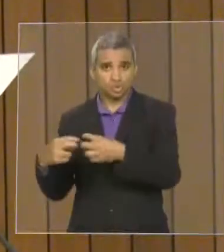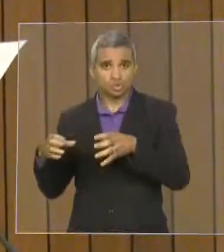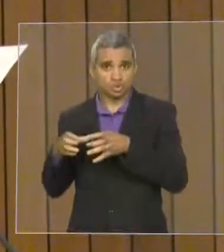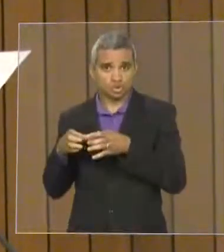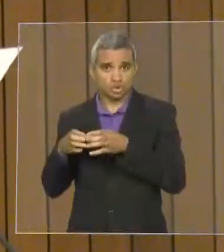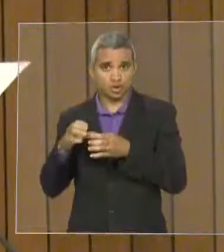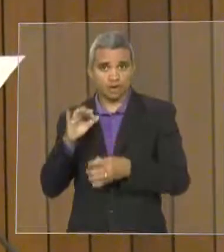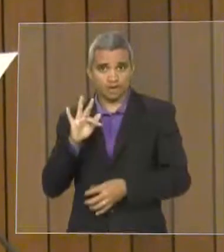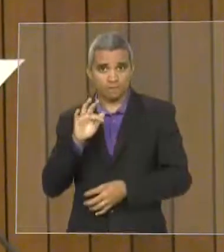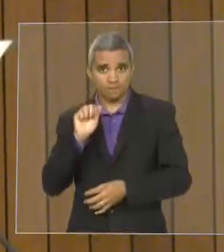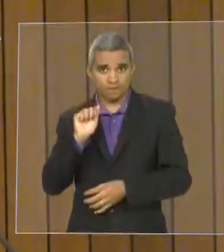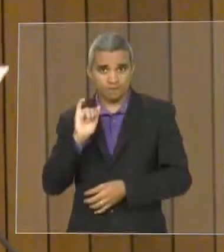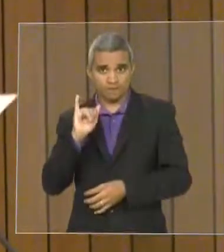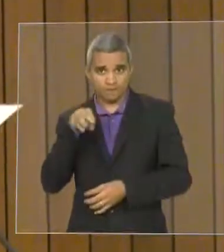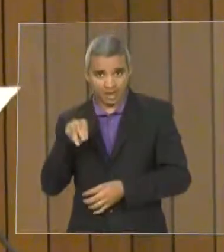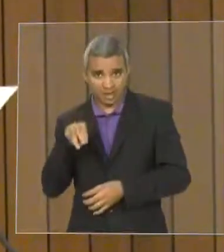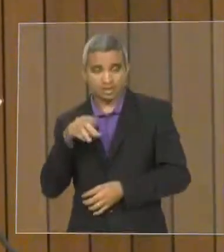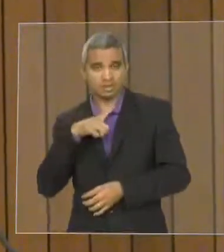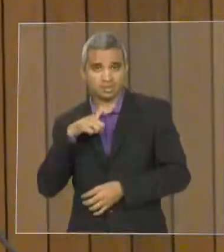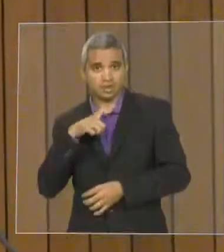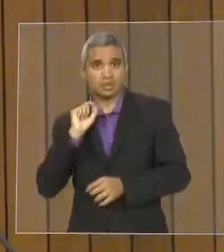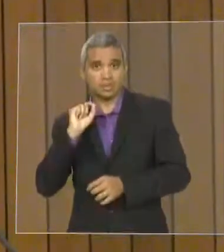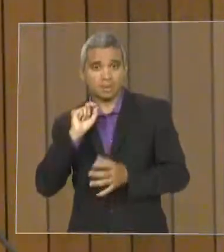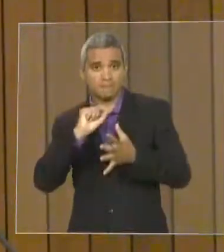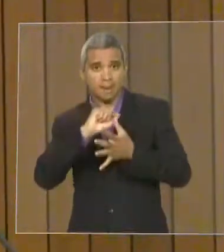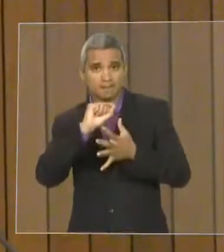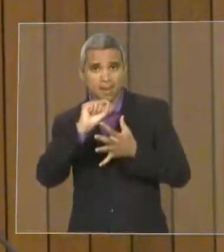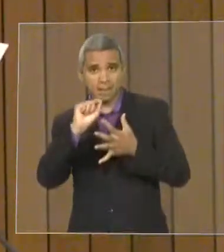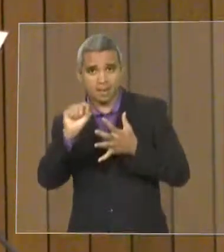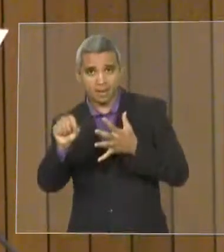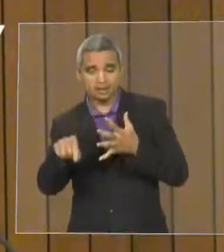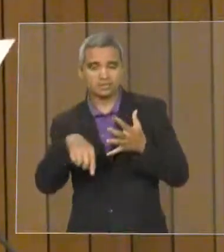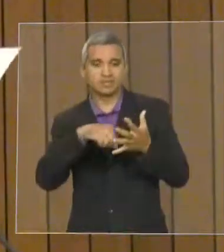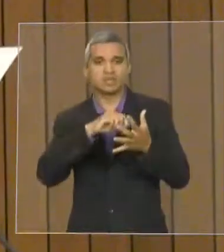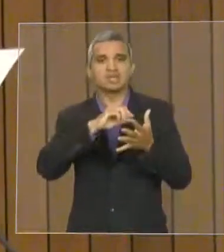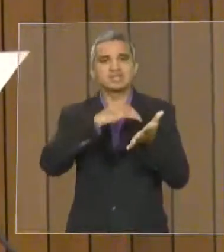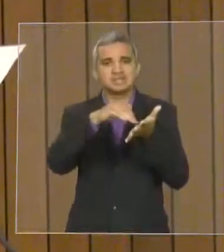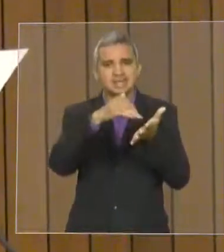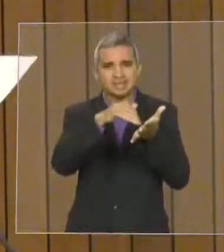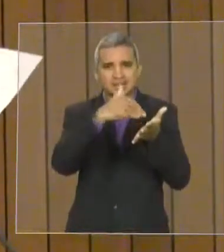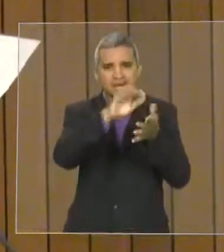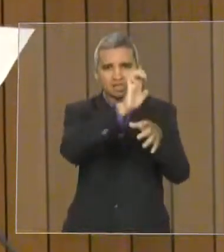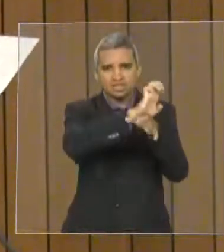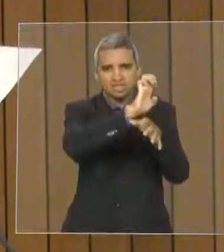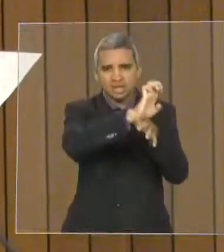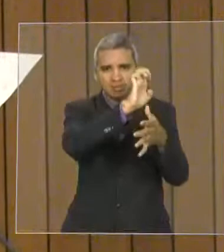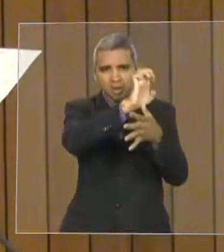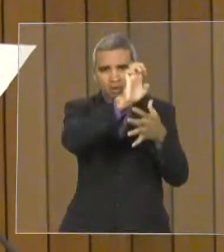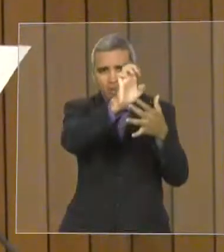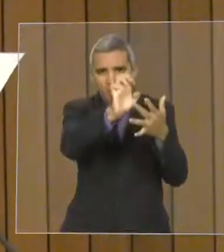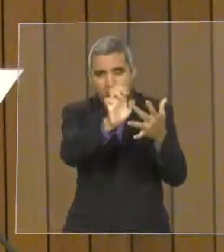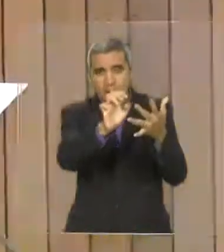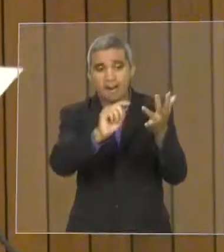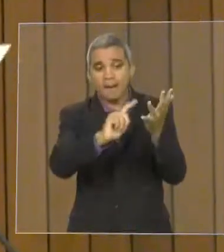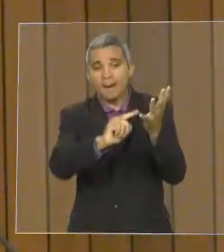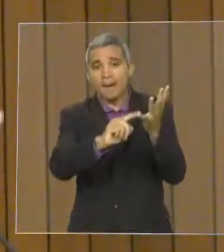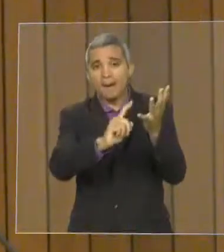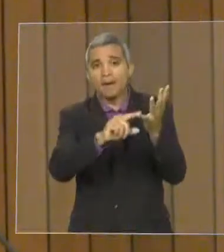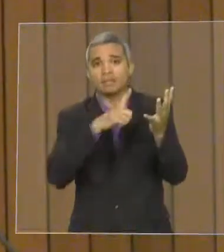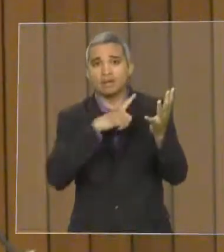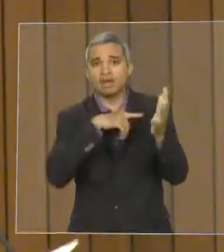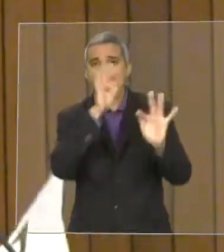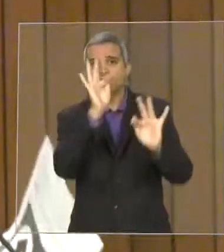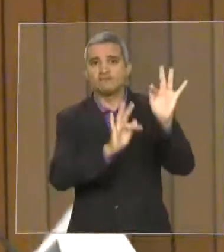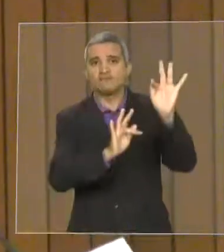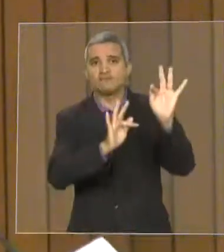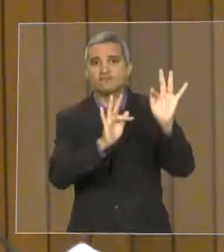FAIM é formado pelas seguintes entidades: vários secretários de Estado da Paraíba e Federação das Indústrias do Estado